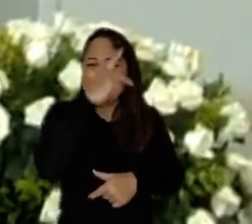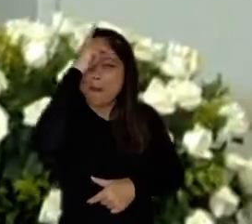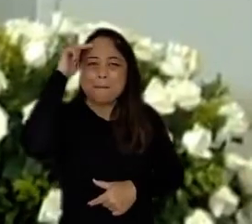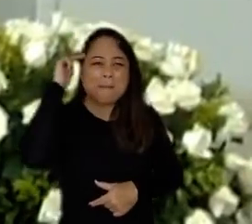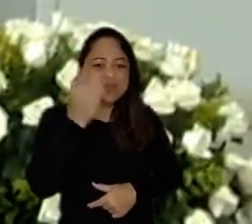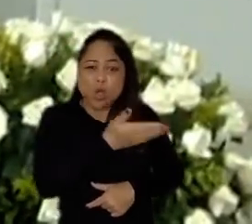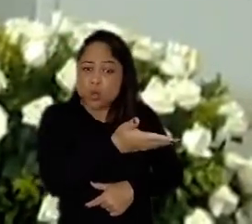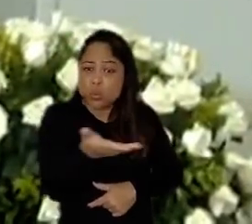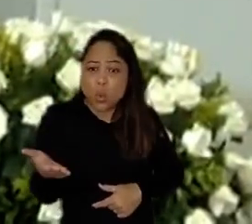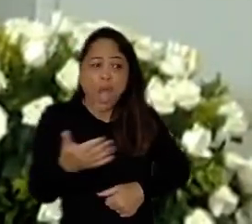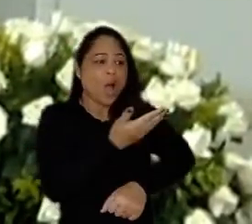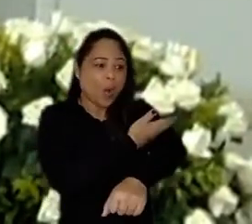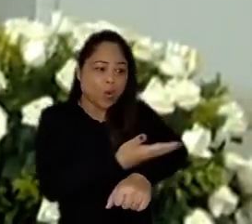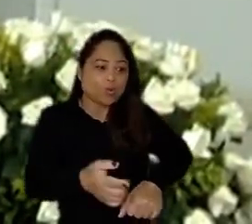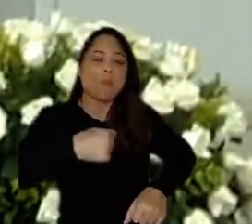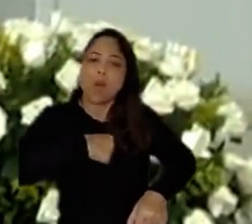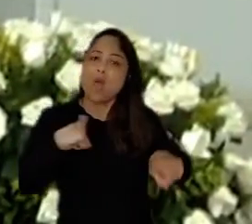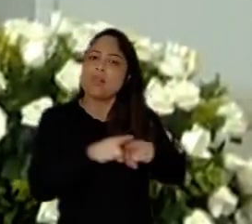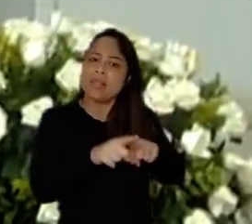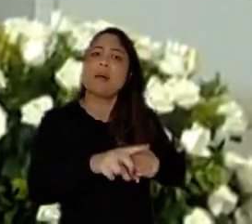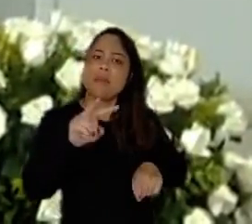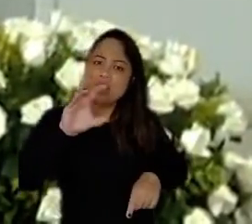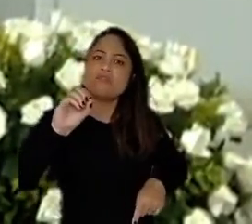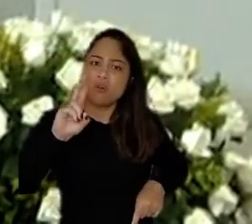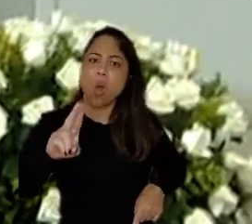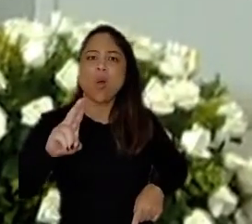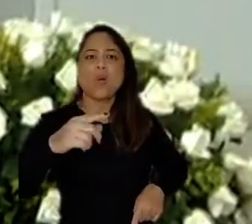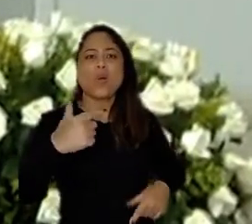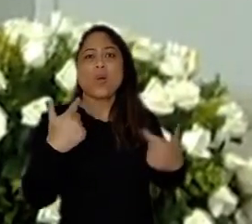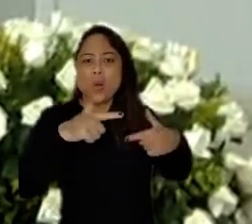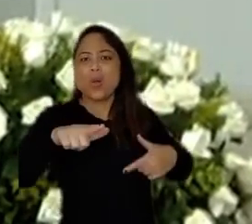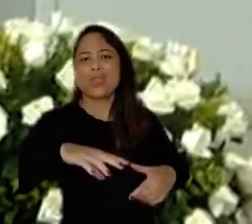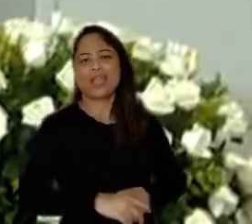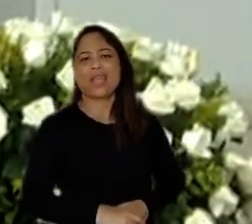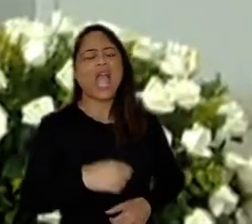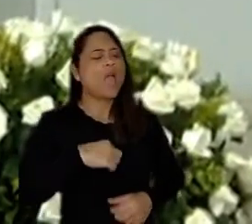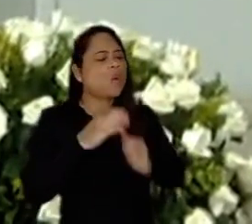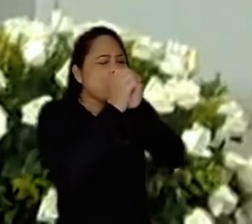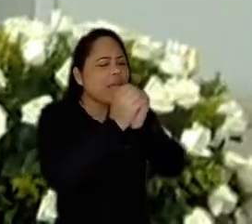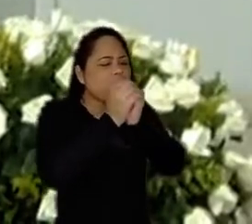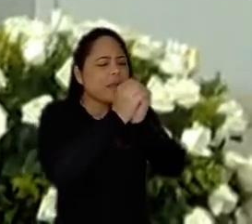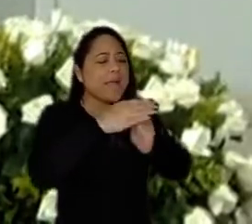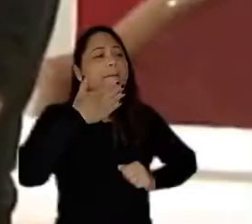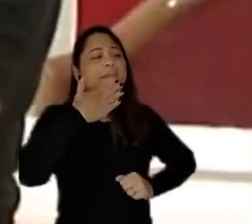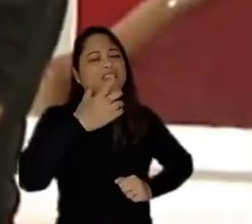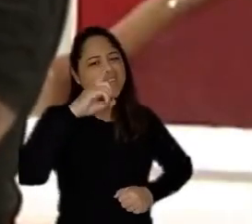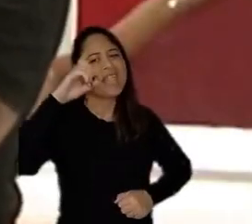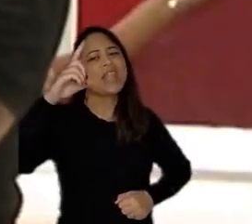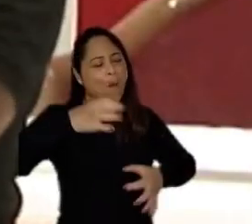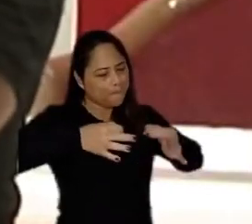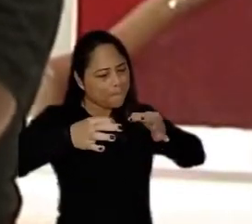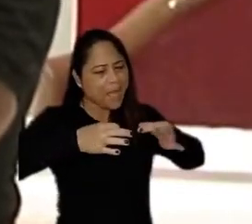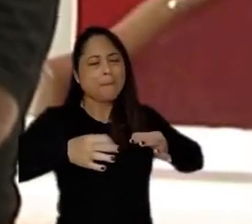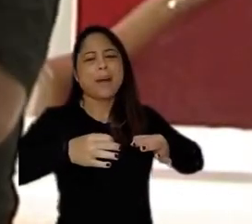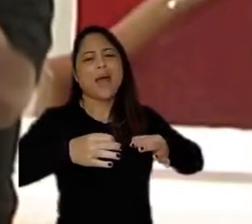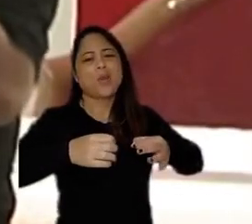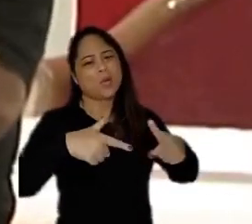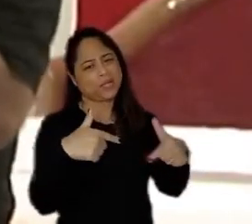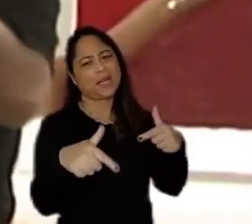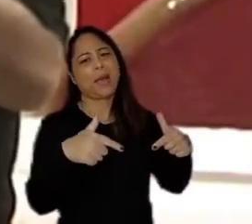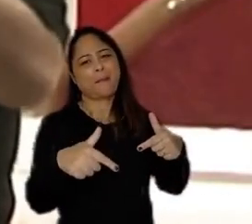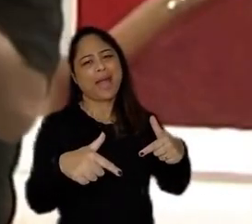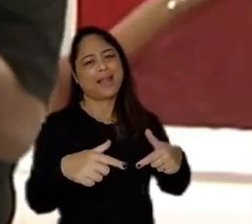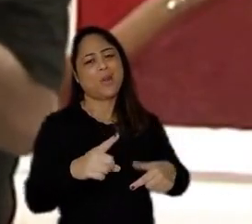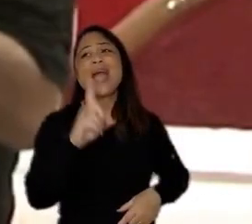eu acostumo também. Eu cheguei cansado, mas eu orei tanto por esse emprego que eu creio que ali Deus me plantou e dali